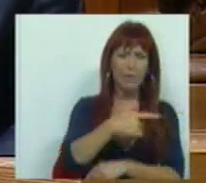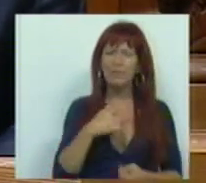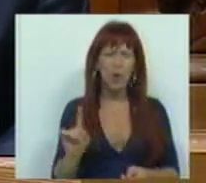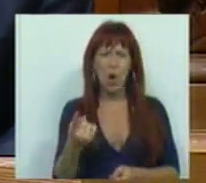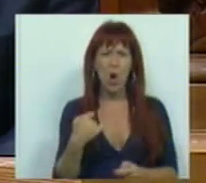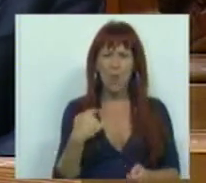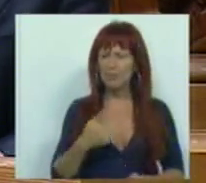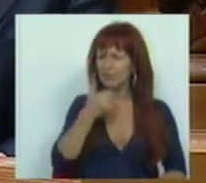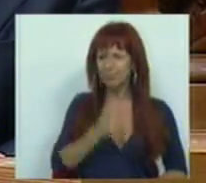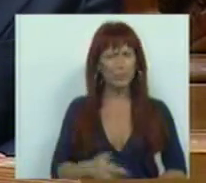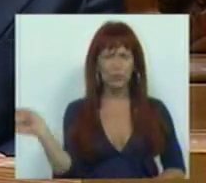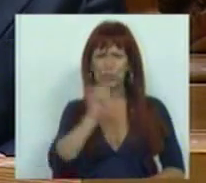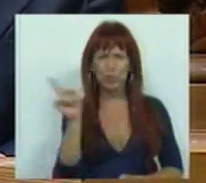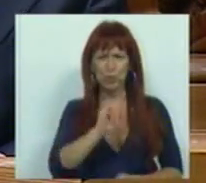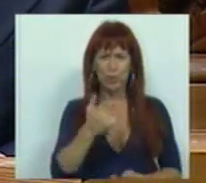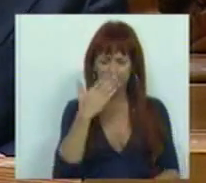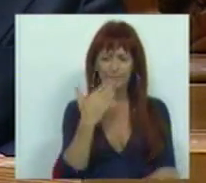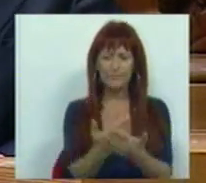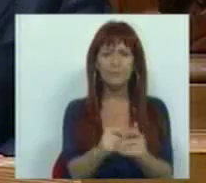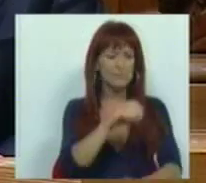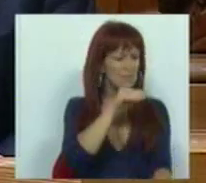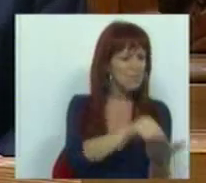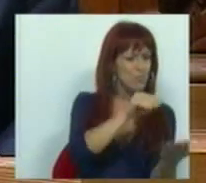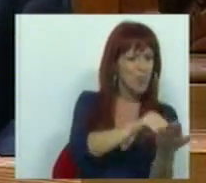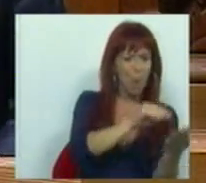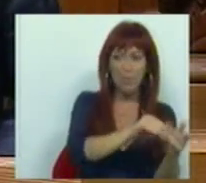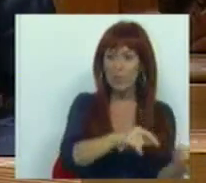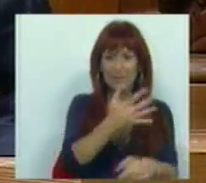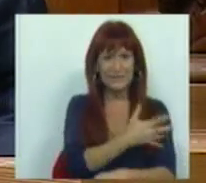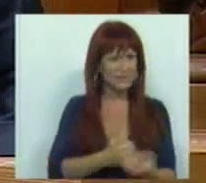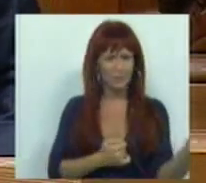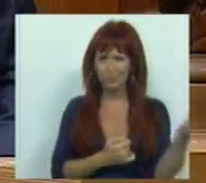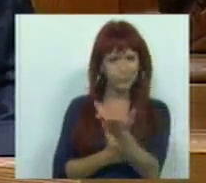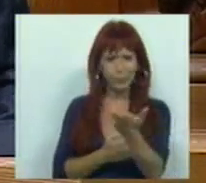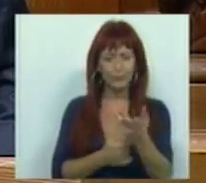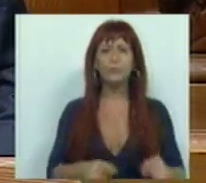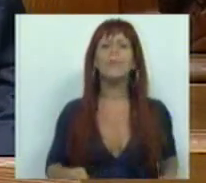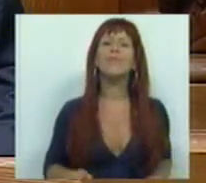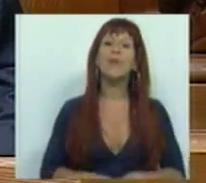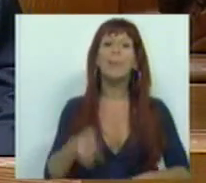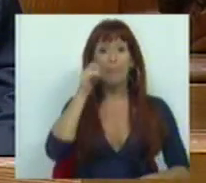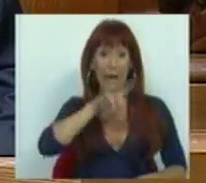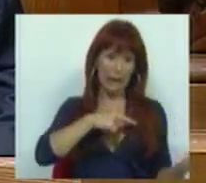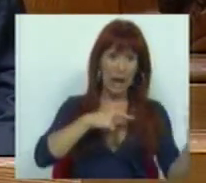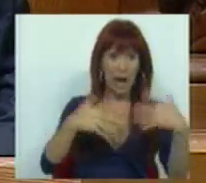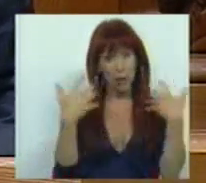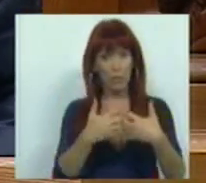são competentes para enfrentar o empobrecimento e o desemprego. Para quem duvidasse,